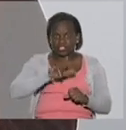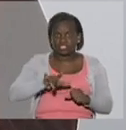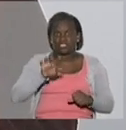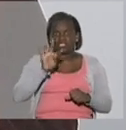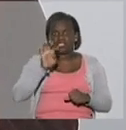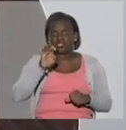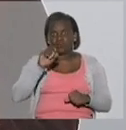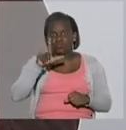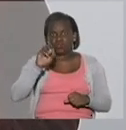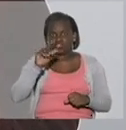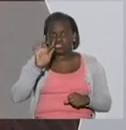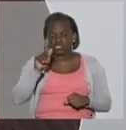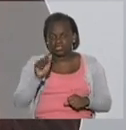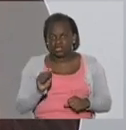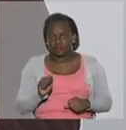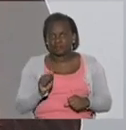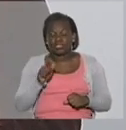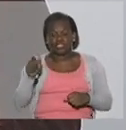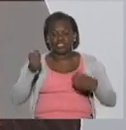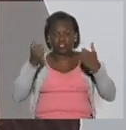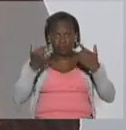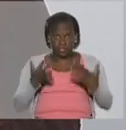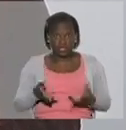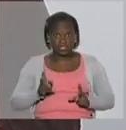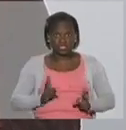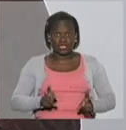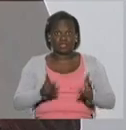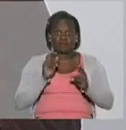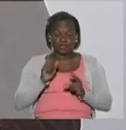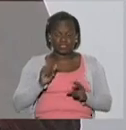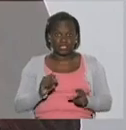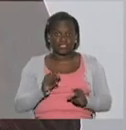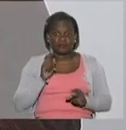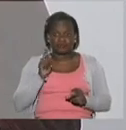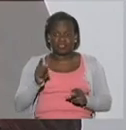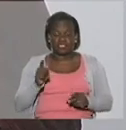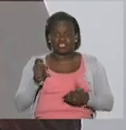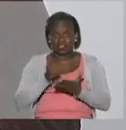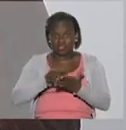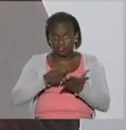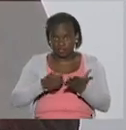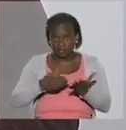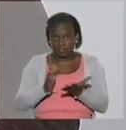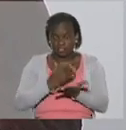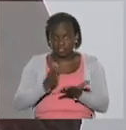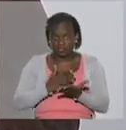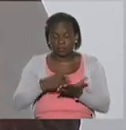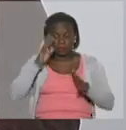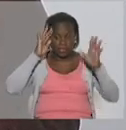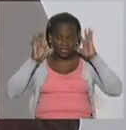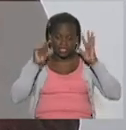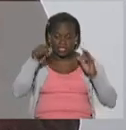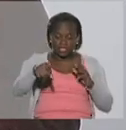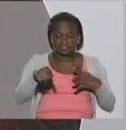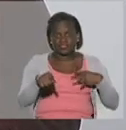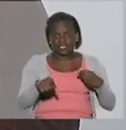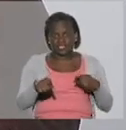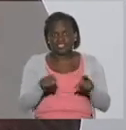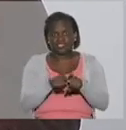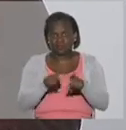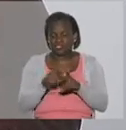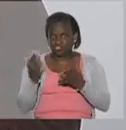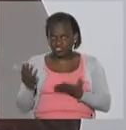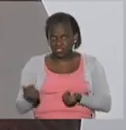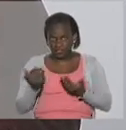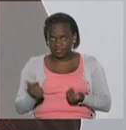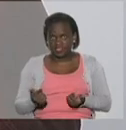em teologia. E ele diz, né, sempre que ele escreveu esse livro pensando na filha dele, que também